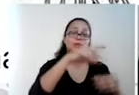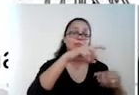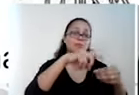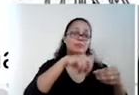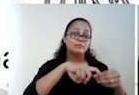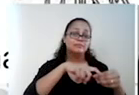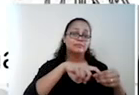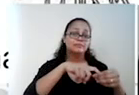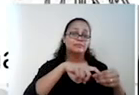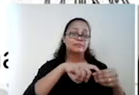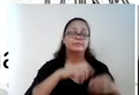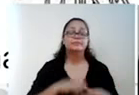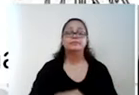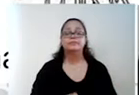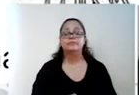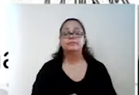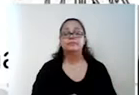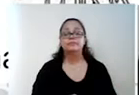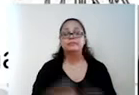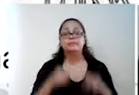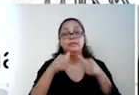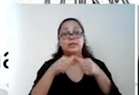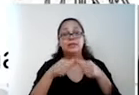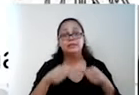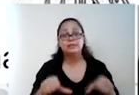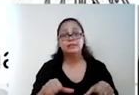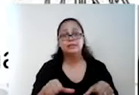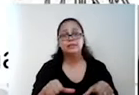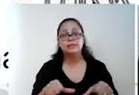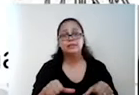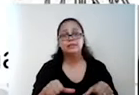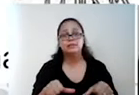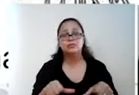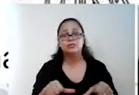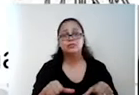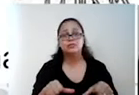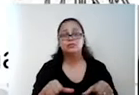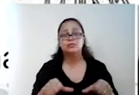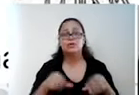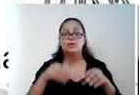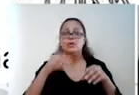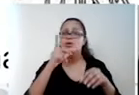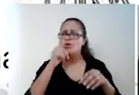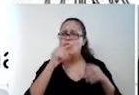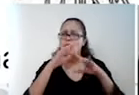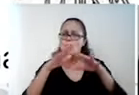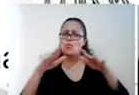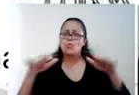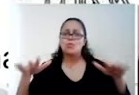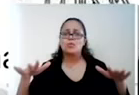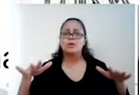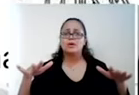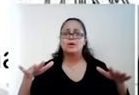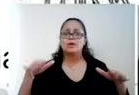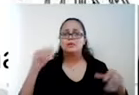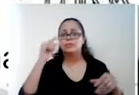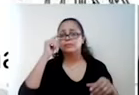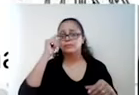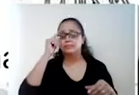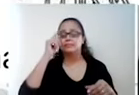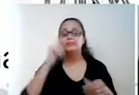fertilizar. Então, estando encharcado a região do prótalo, ou havendo a fecundação da oosfera